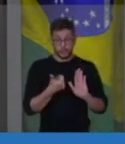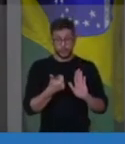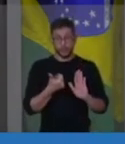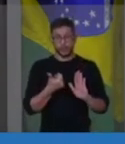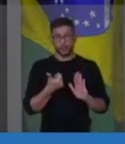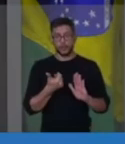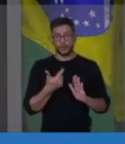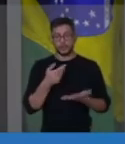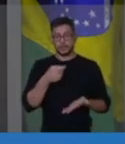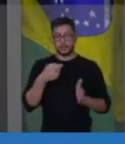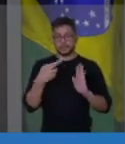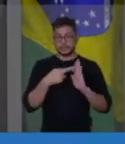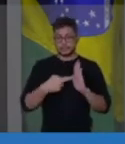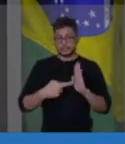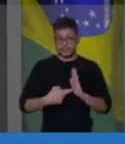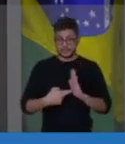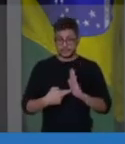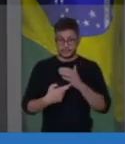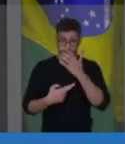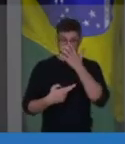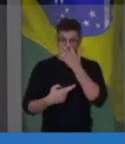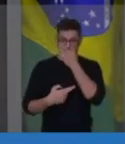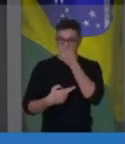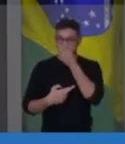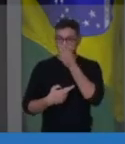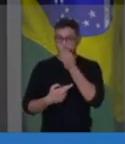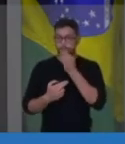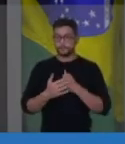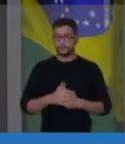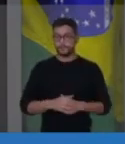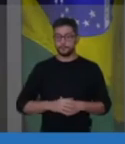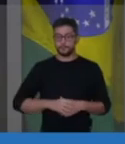que cometem crimes reiteradamente, aquela análise